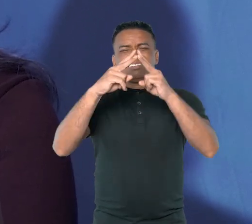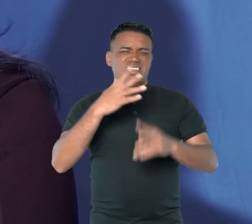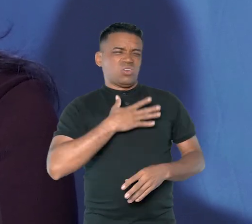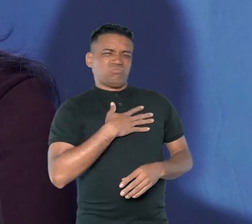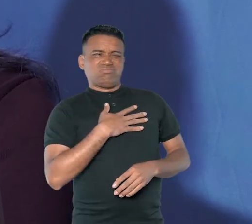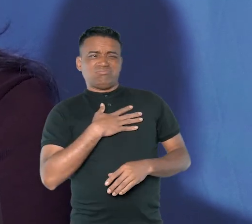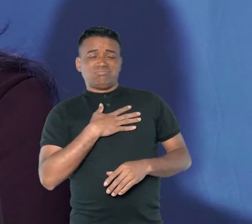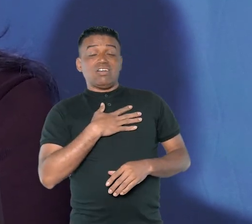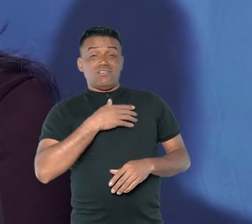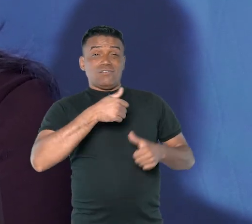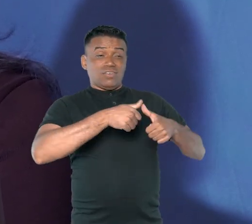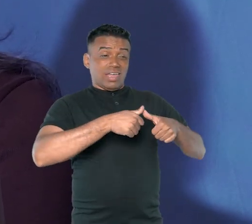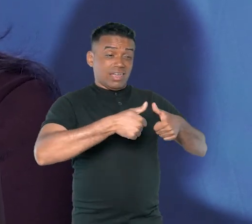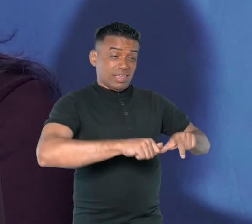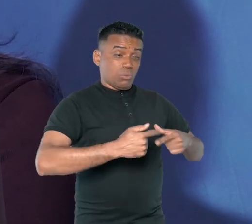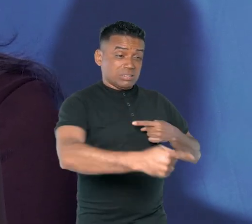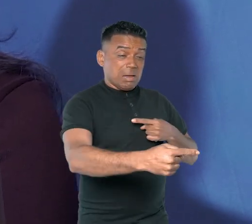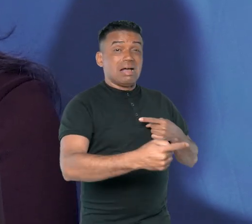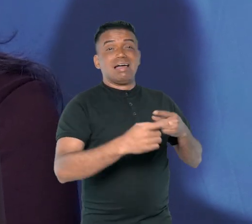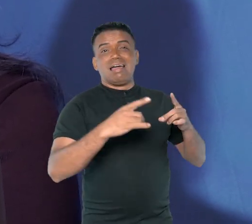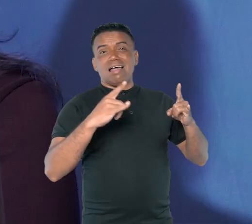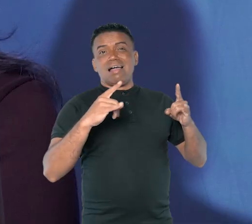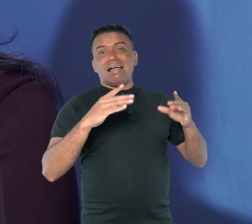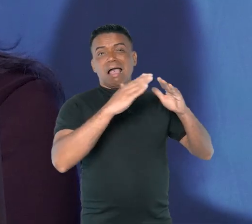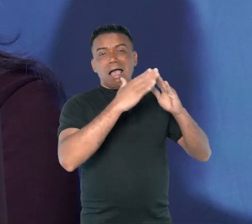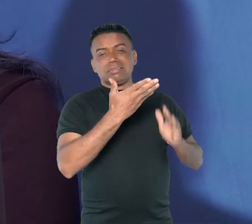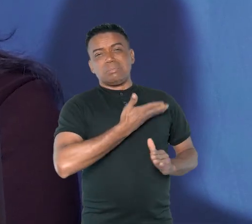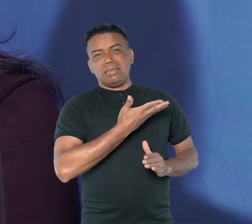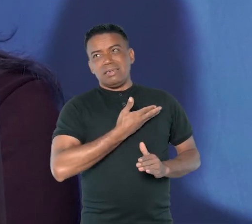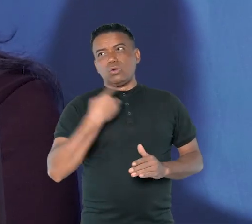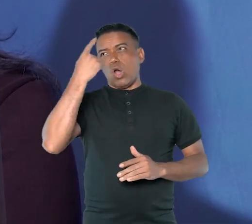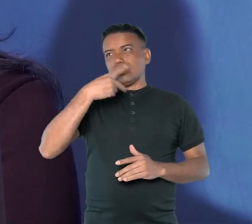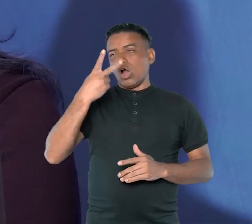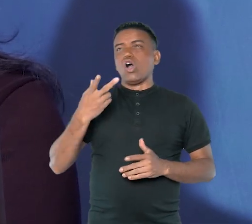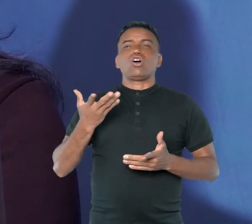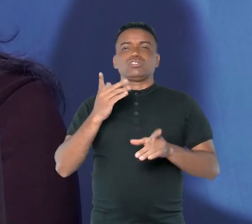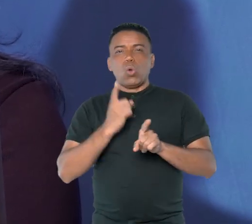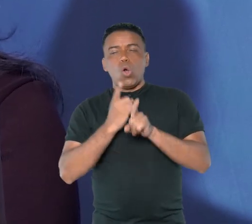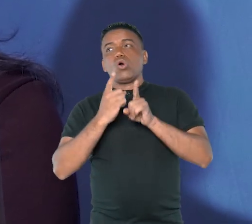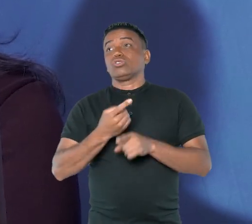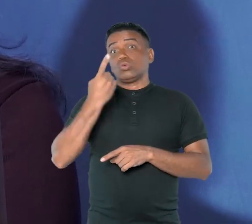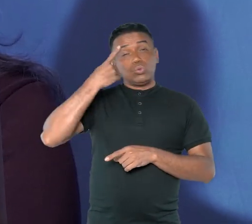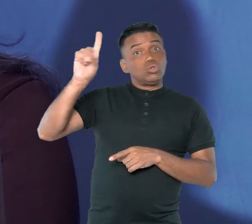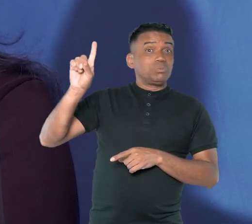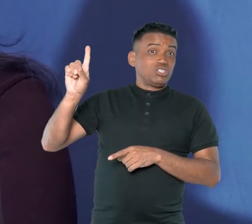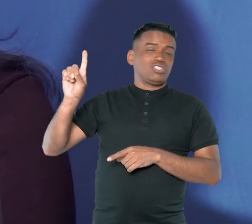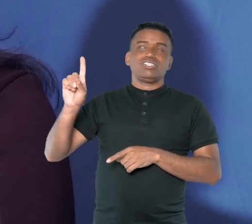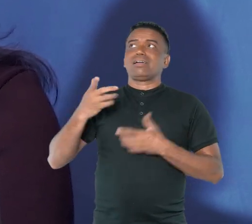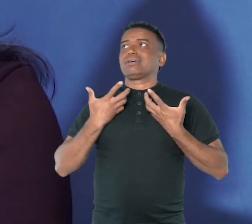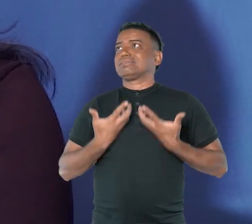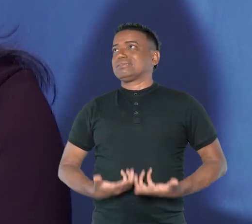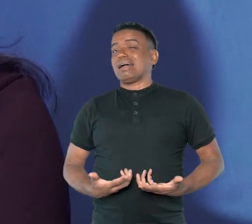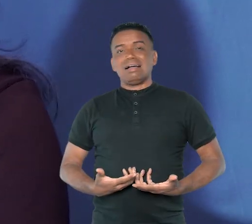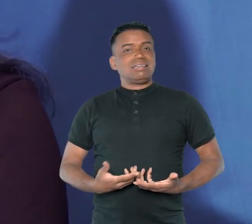estavam viajando e, apesar de ótimas recordações desses dias e encontros, passei meu último dia em casa, exausta e vencida, por não conseguir sequer